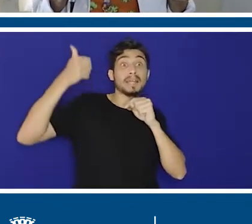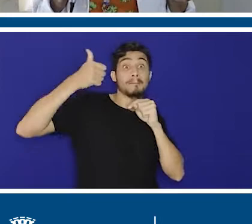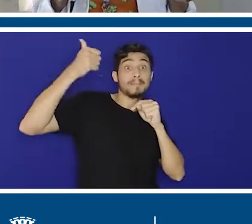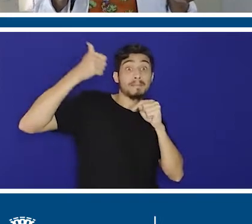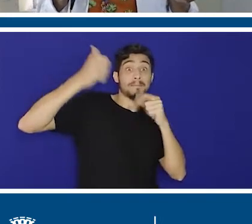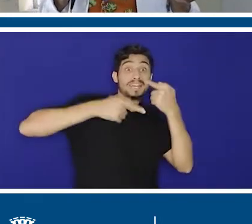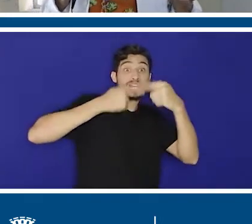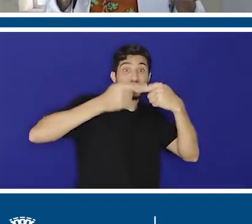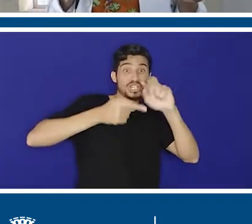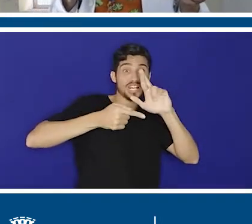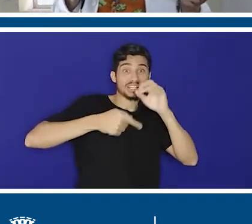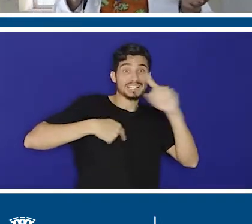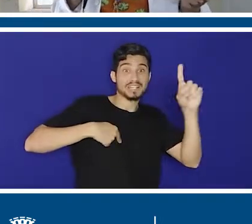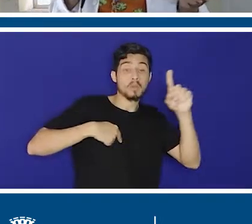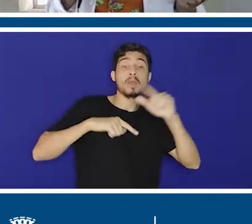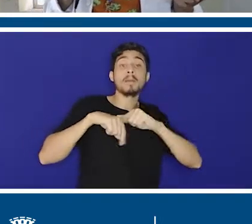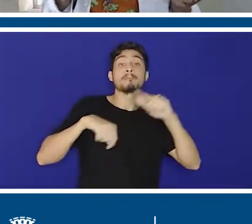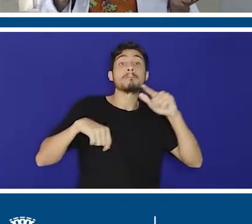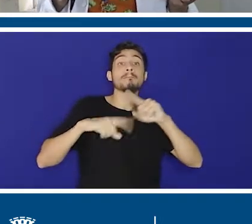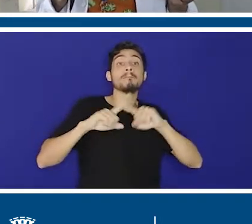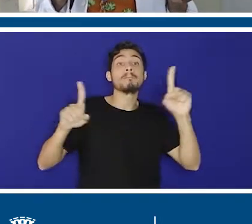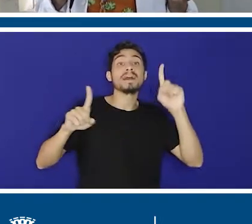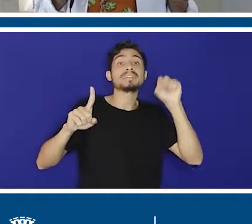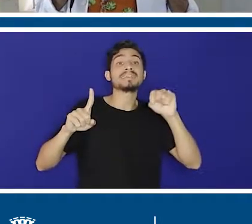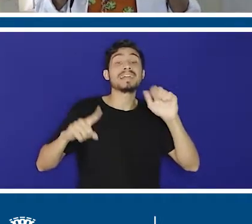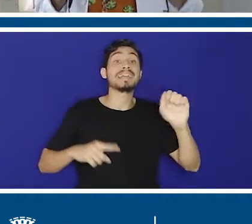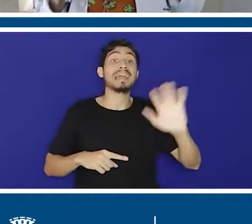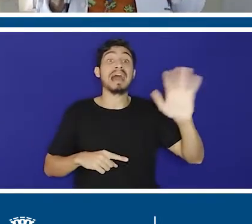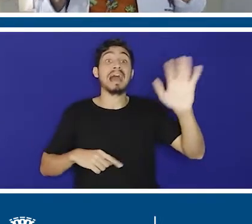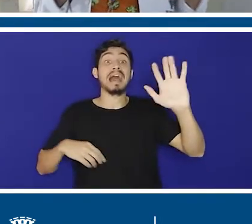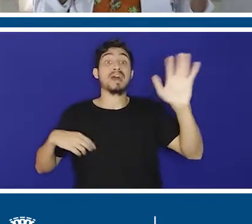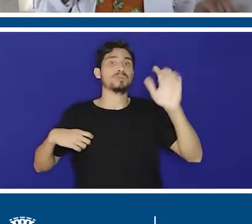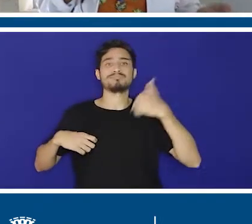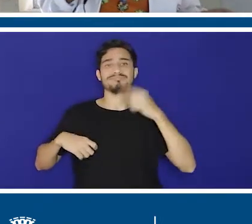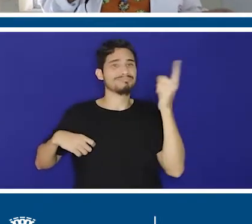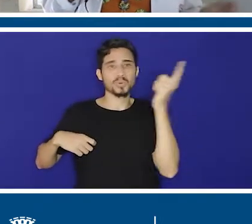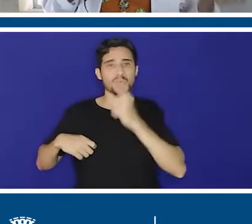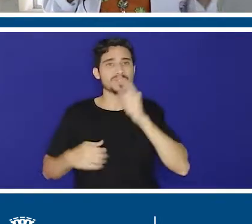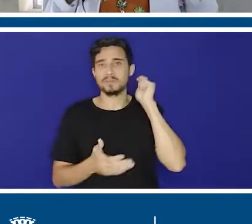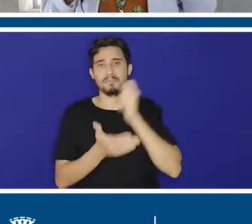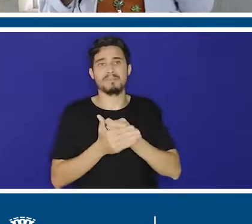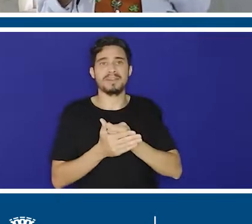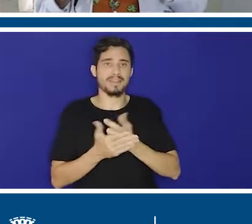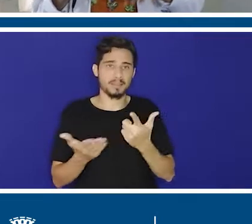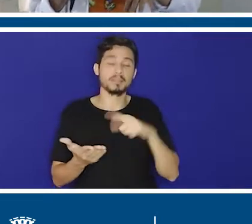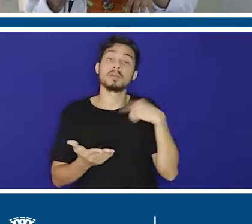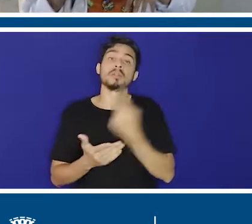é um preço tão caro que ele não é acessível. Não é? Então a gente tem que estar sempre